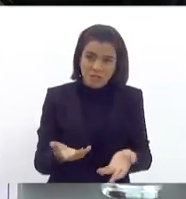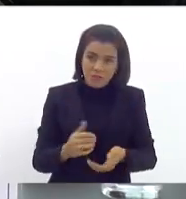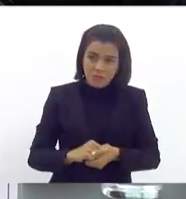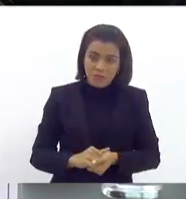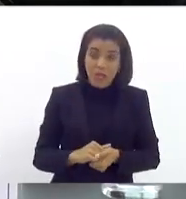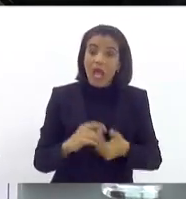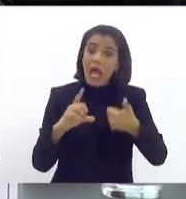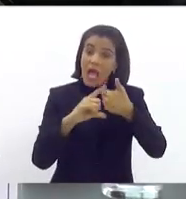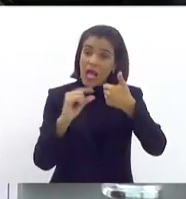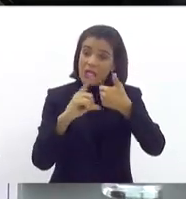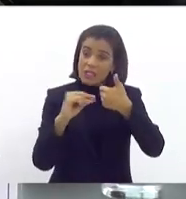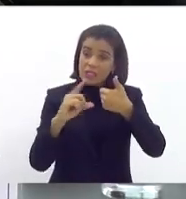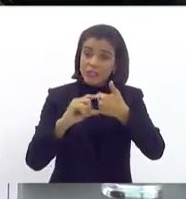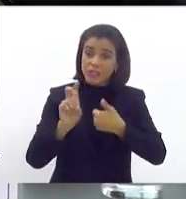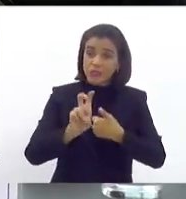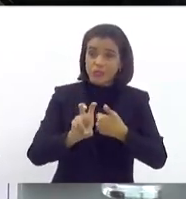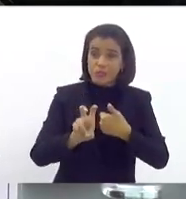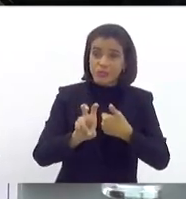Artigo 5º.